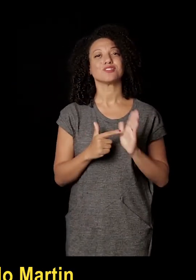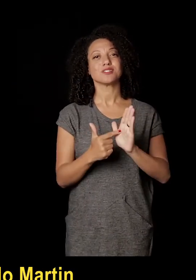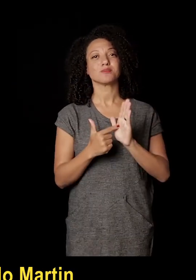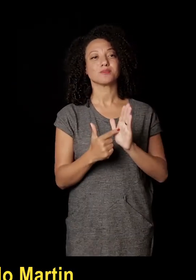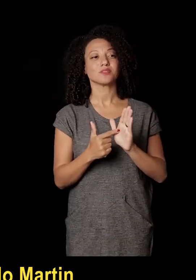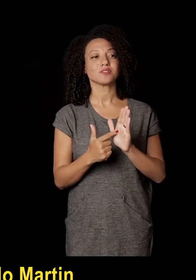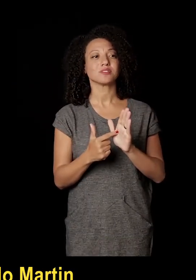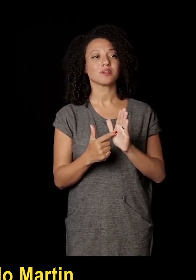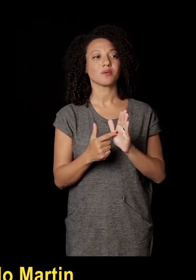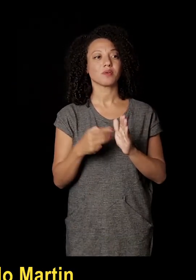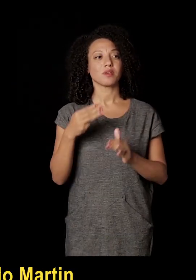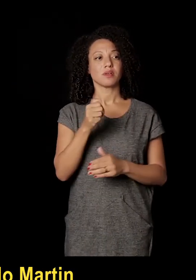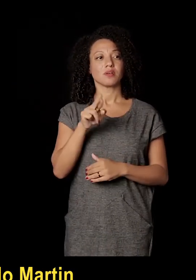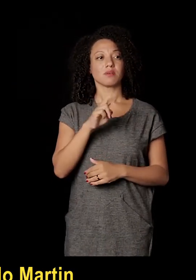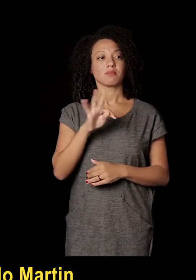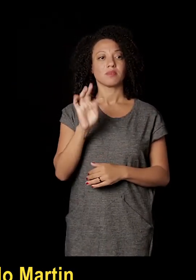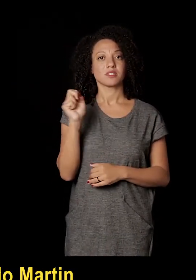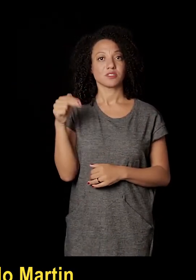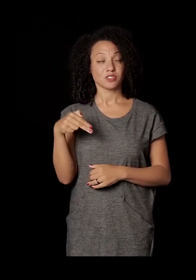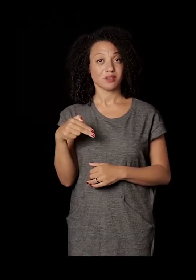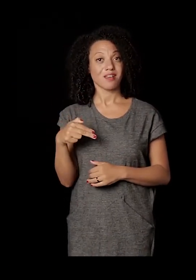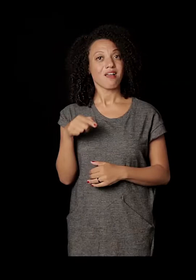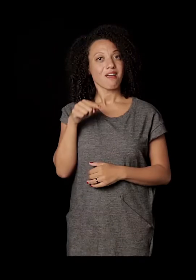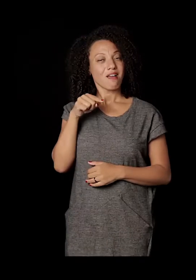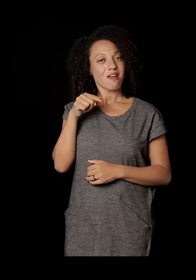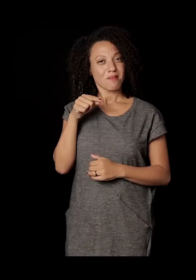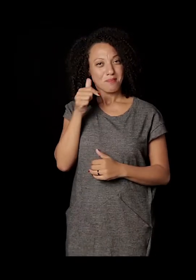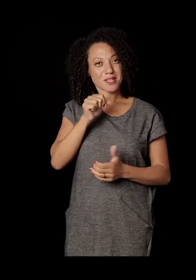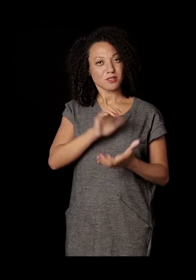exposição do Martin Parr, ela fez a curadoria junto comigo.